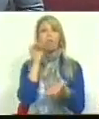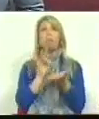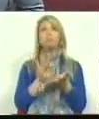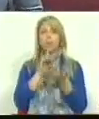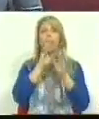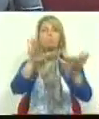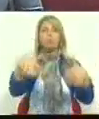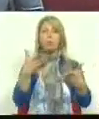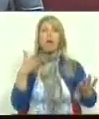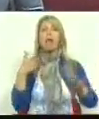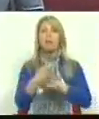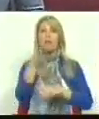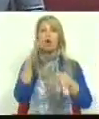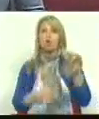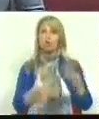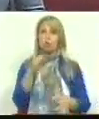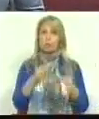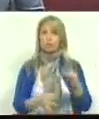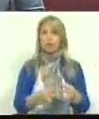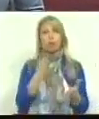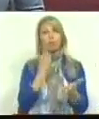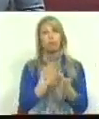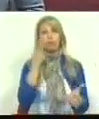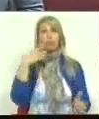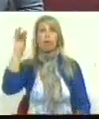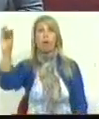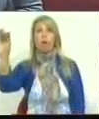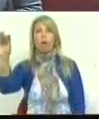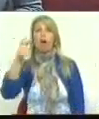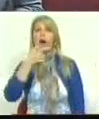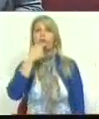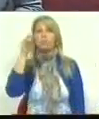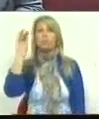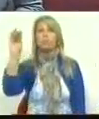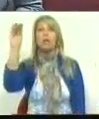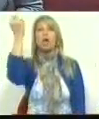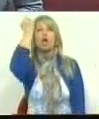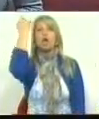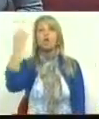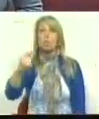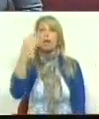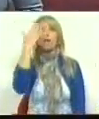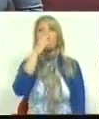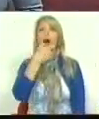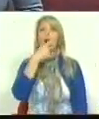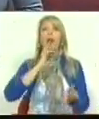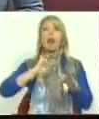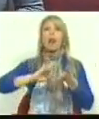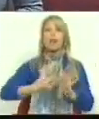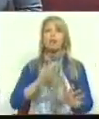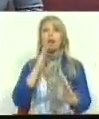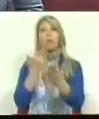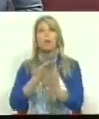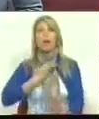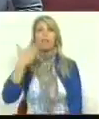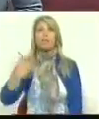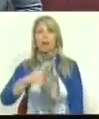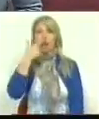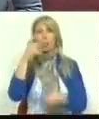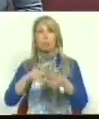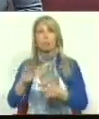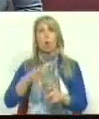extrajudicial, implicando apenas o recurso ao juiz quando tal for necessário para acautelar o direito do arrendatário e sustentar